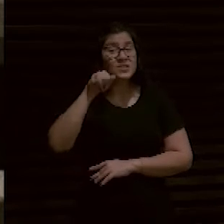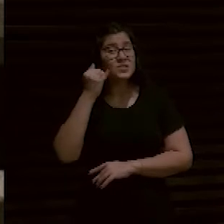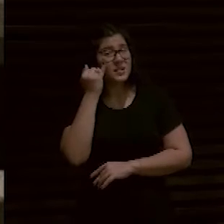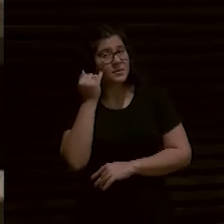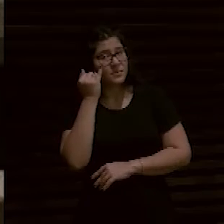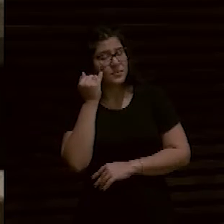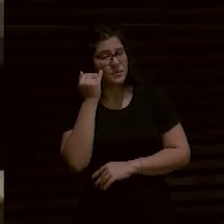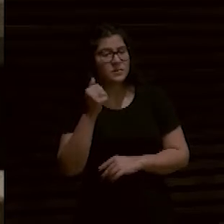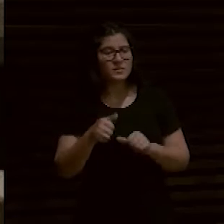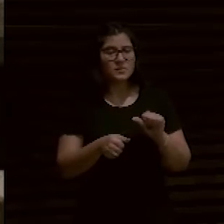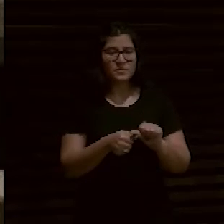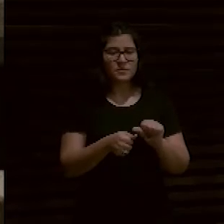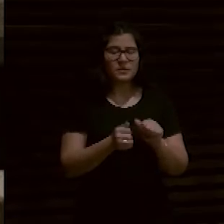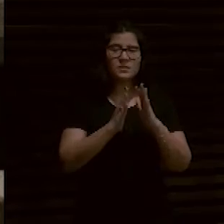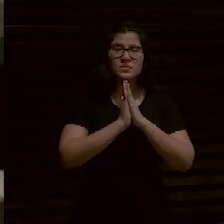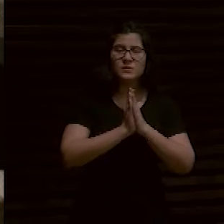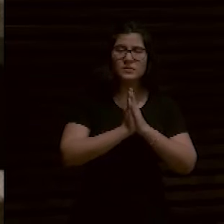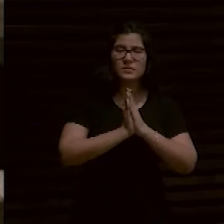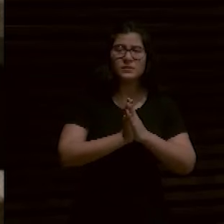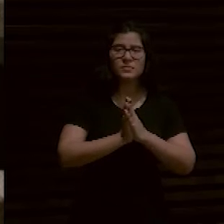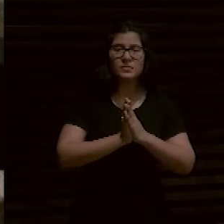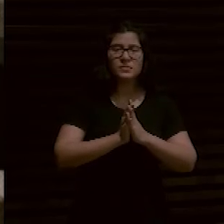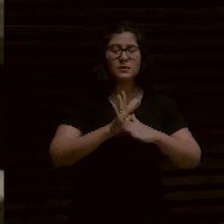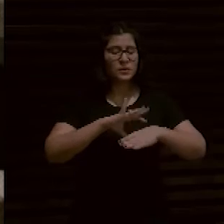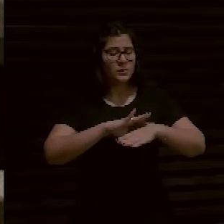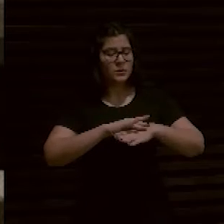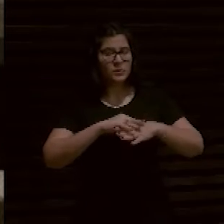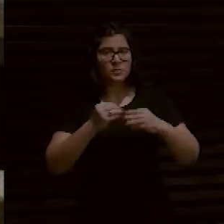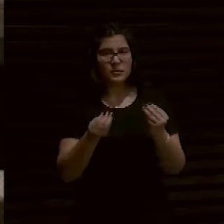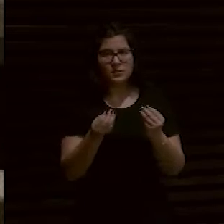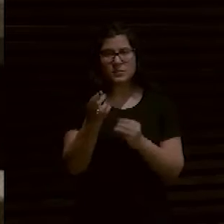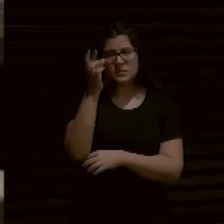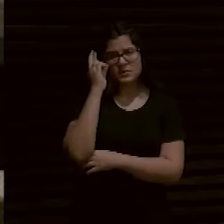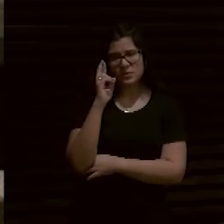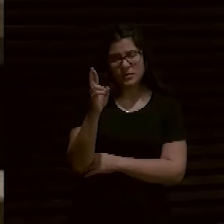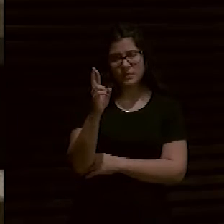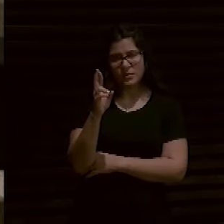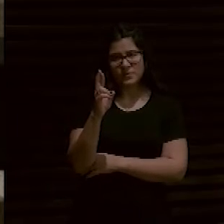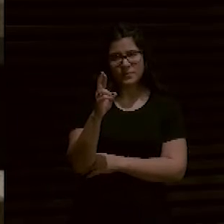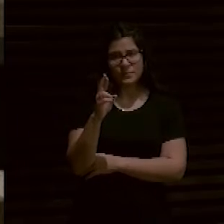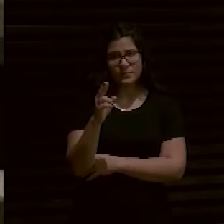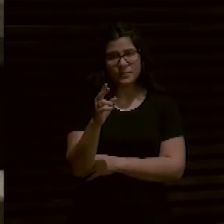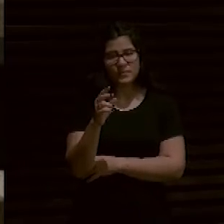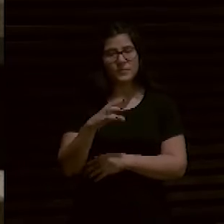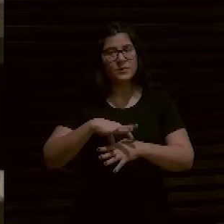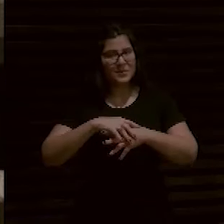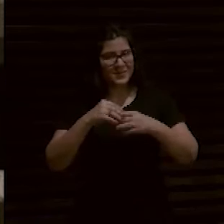Jeremias fazer essa oração: cura-me, Senhor, e serei